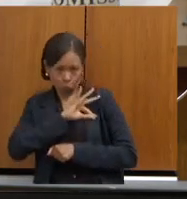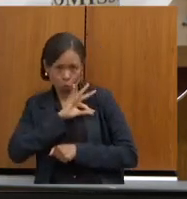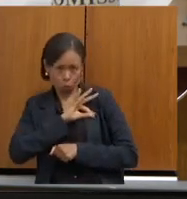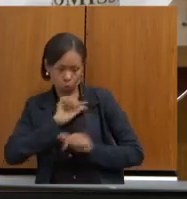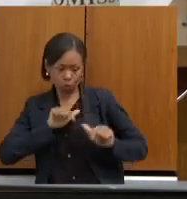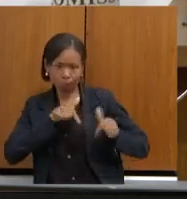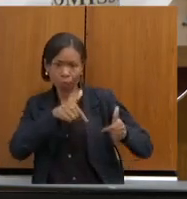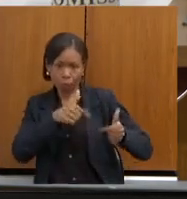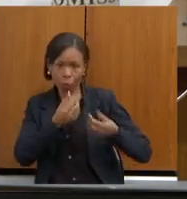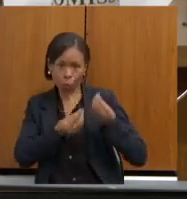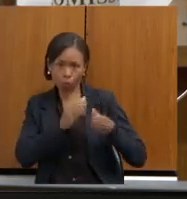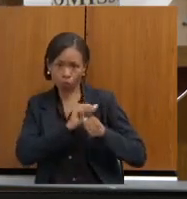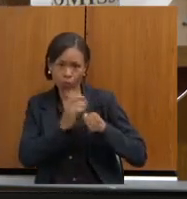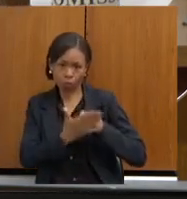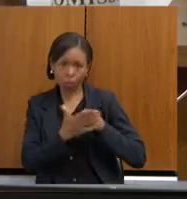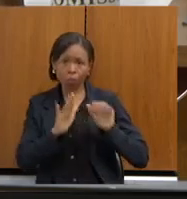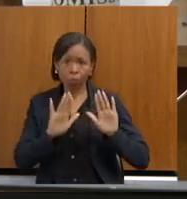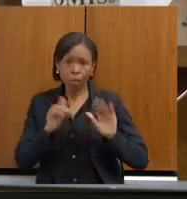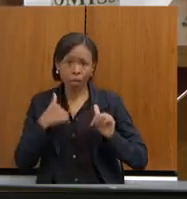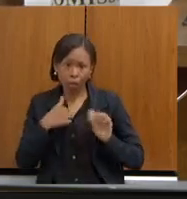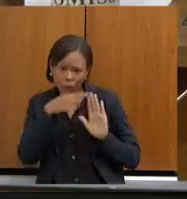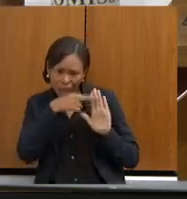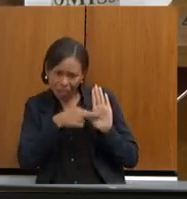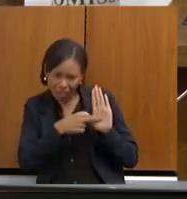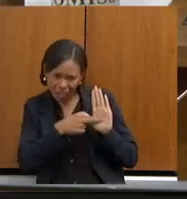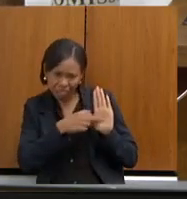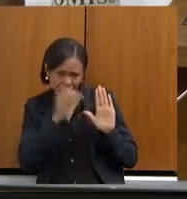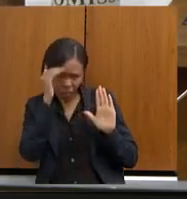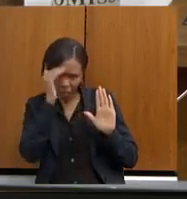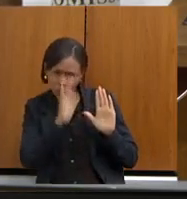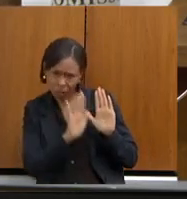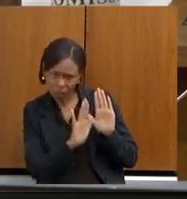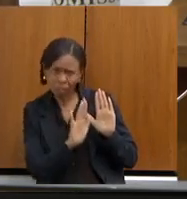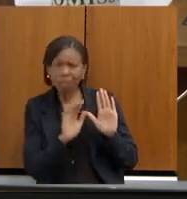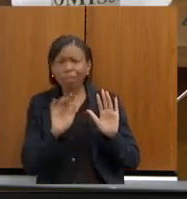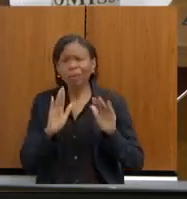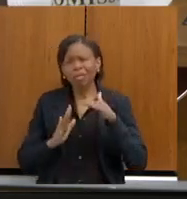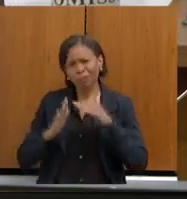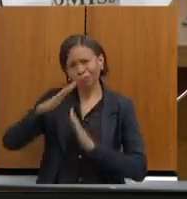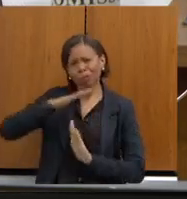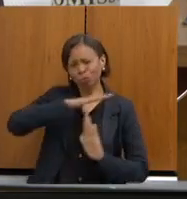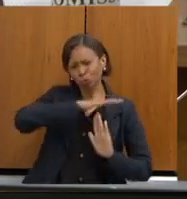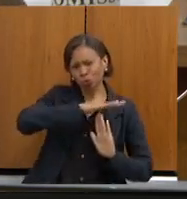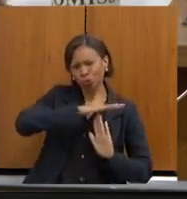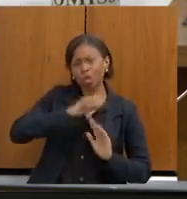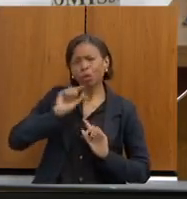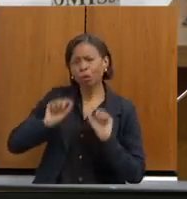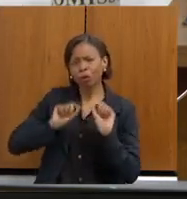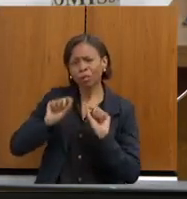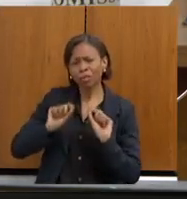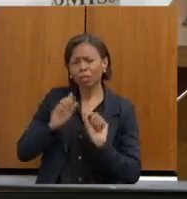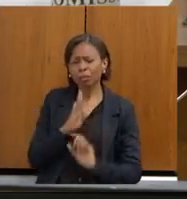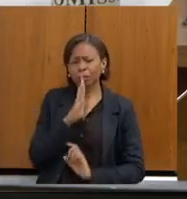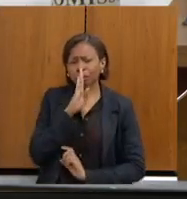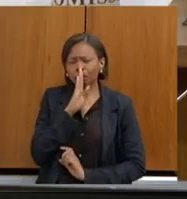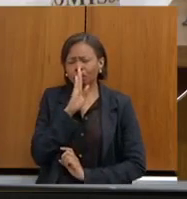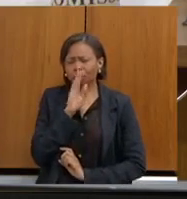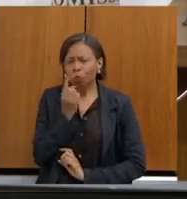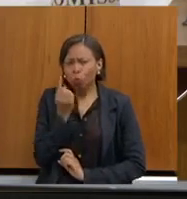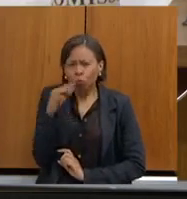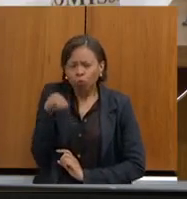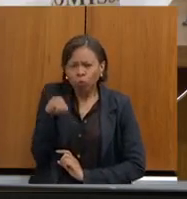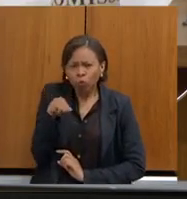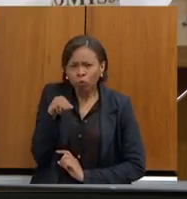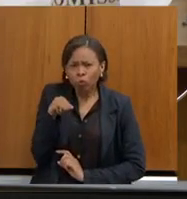queria quebrar o protocolo seus permitido e fazer um minuto de silêncio em razão das vítimas que nós tivemos porque elas são muito caras para todos